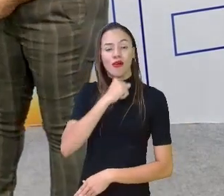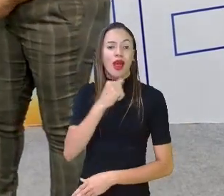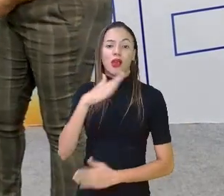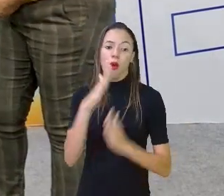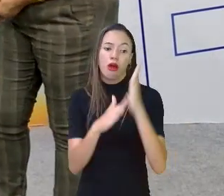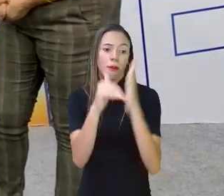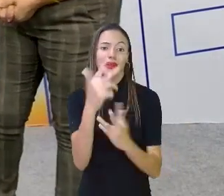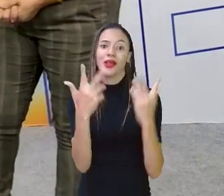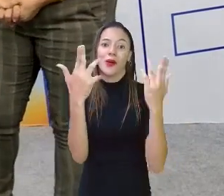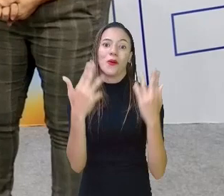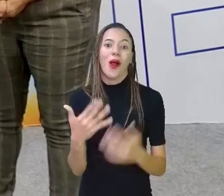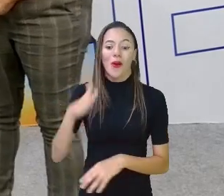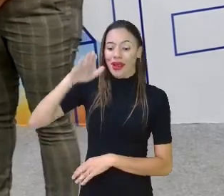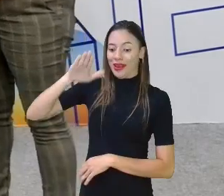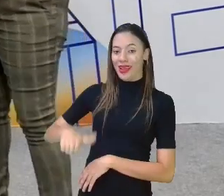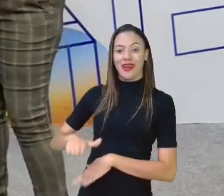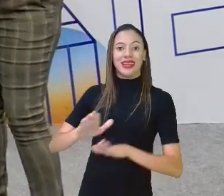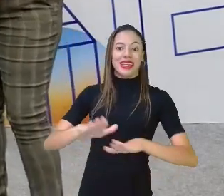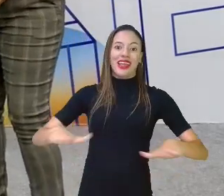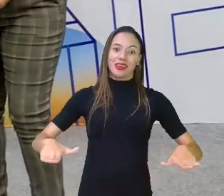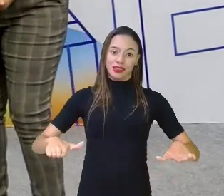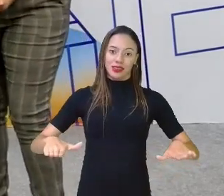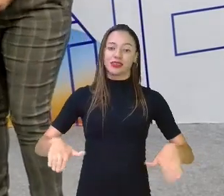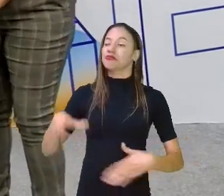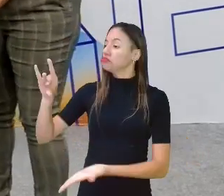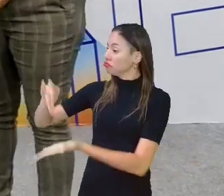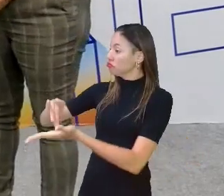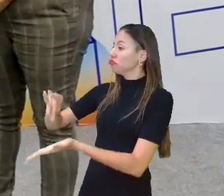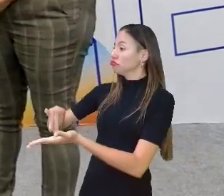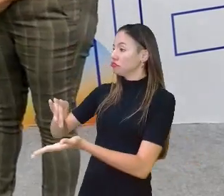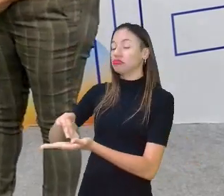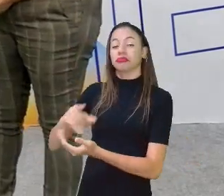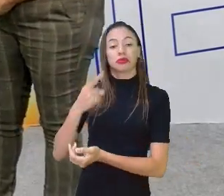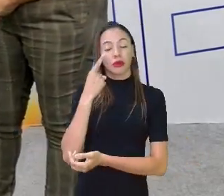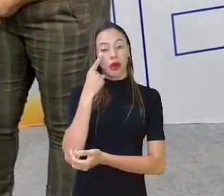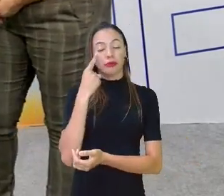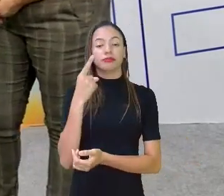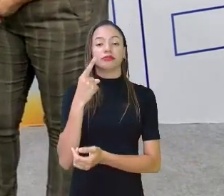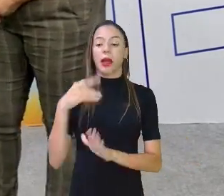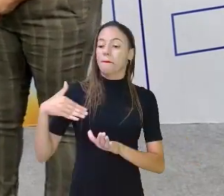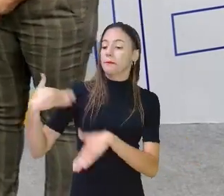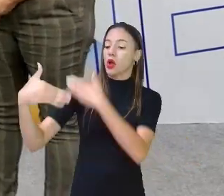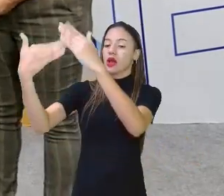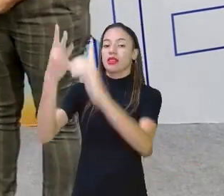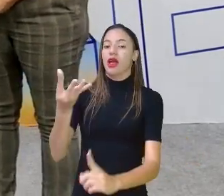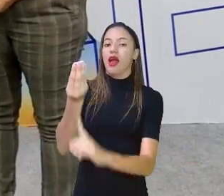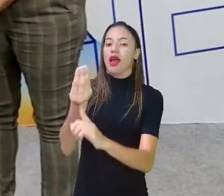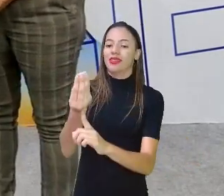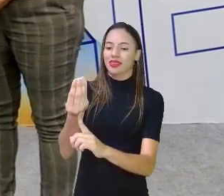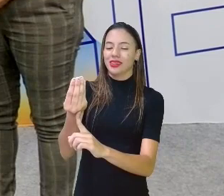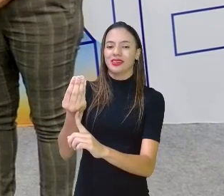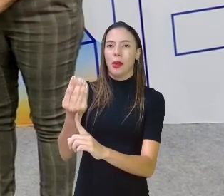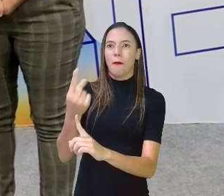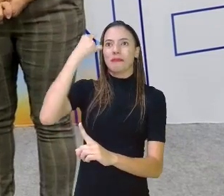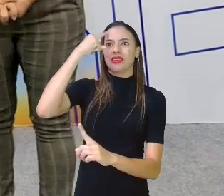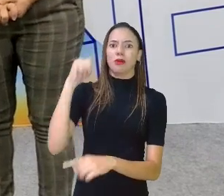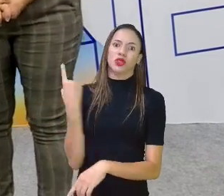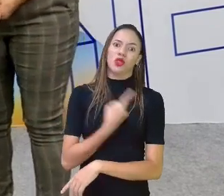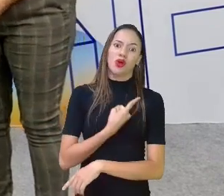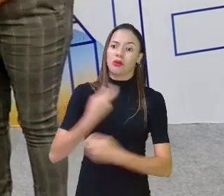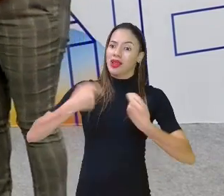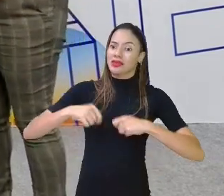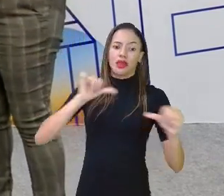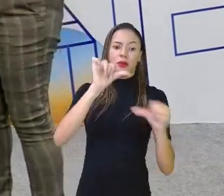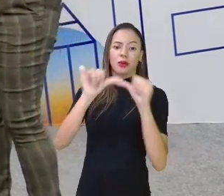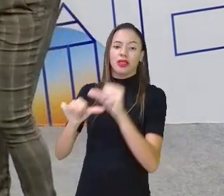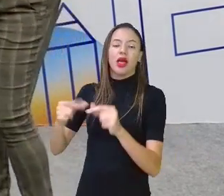Então, é isso. A ideia do progresso na arte é uma ideia que a gente tem que mudar. Porque o progresso que a gente pensava